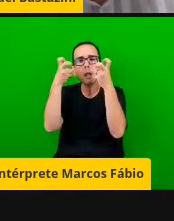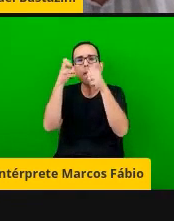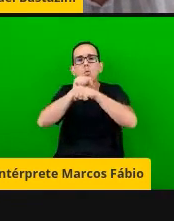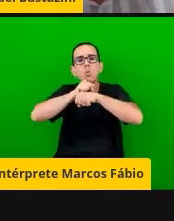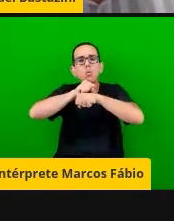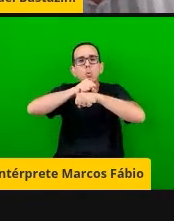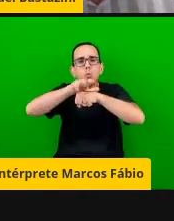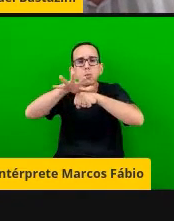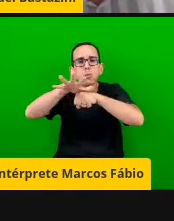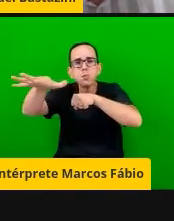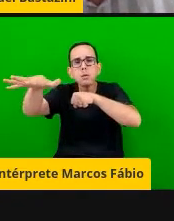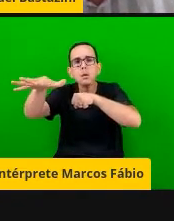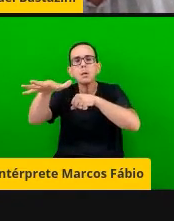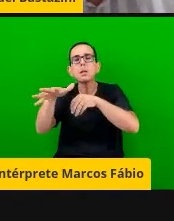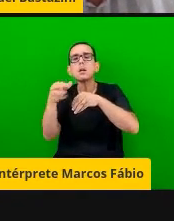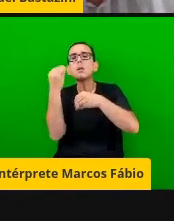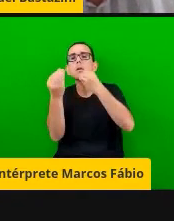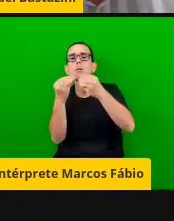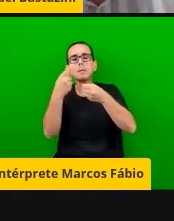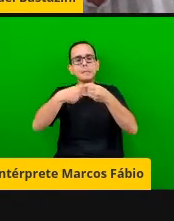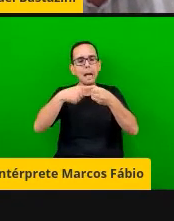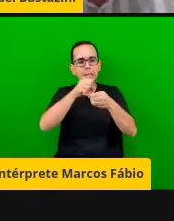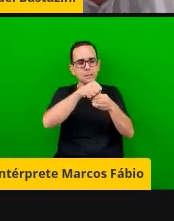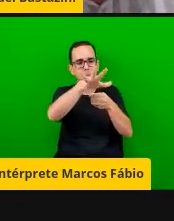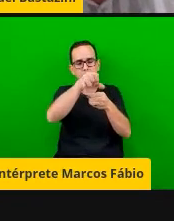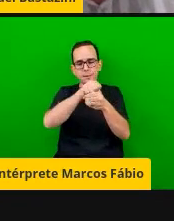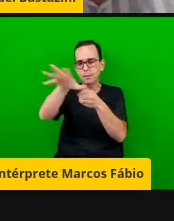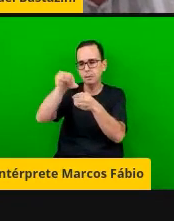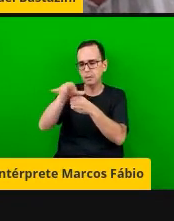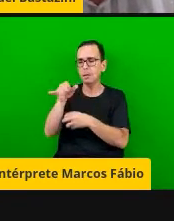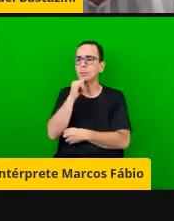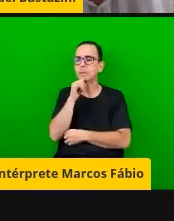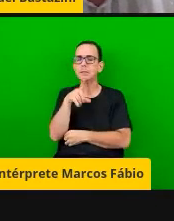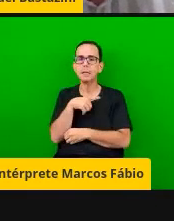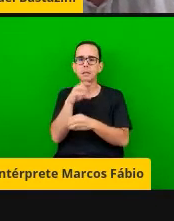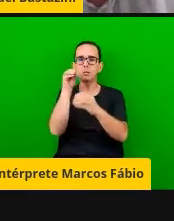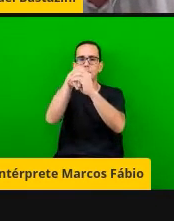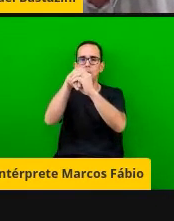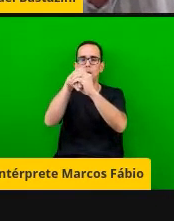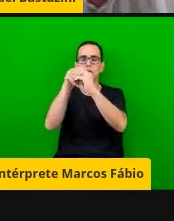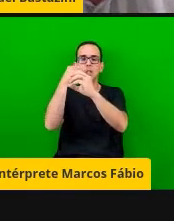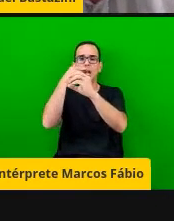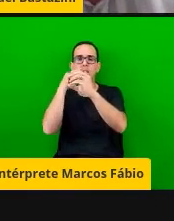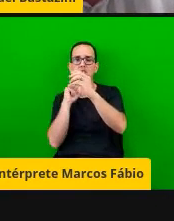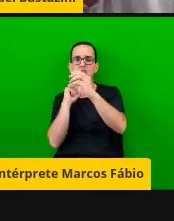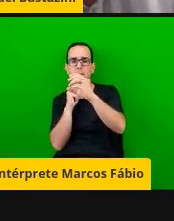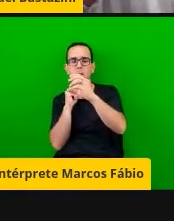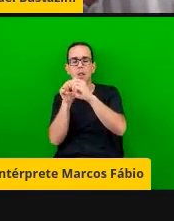a partir das grandes cidades. Então, nós vamos ter o vírus lá no epicentro, na China, se